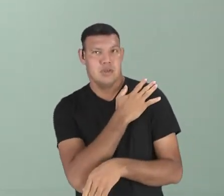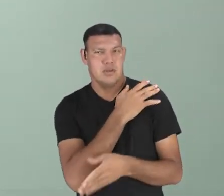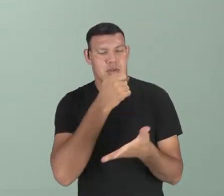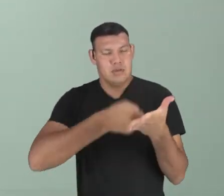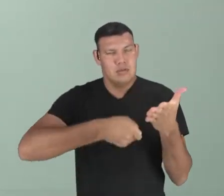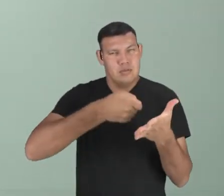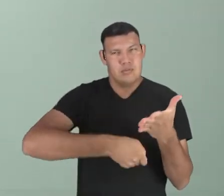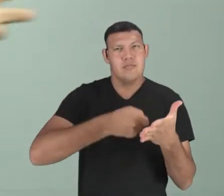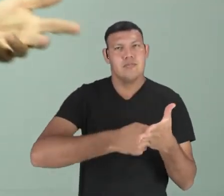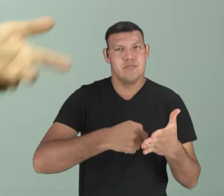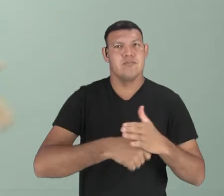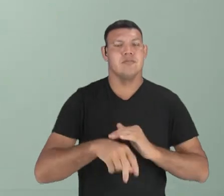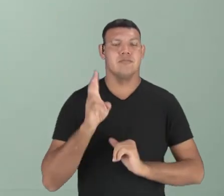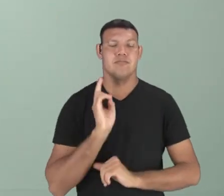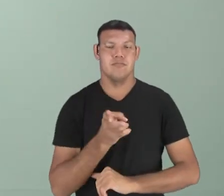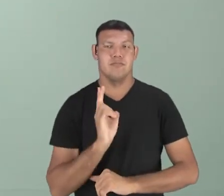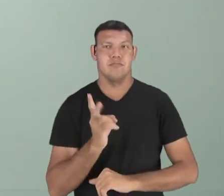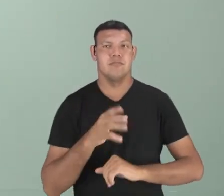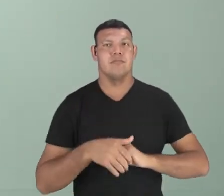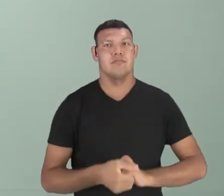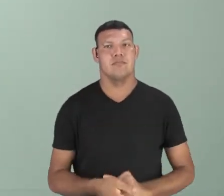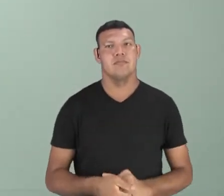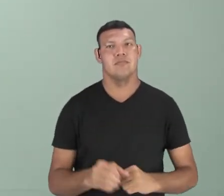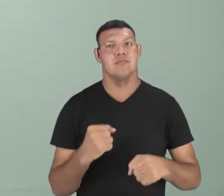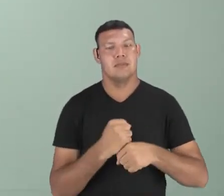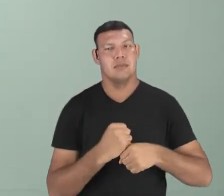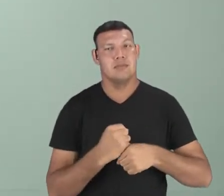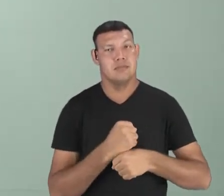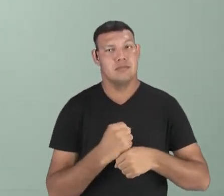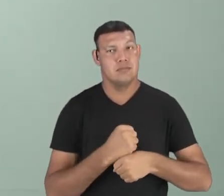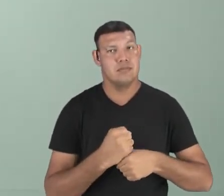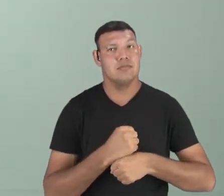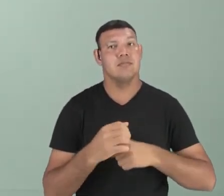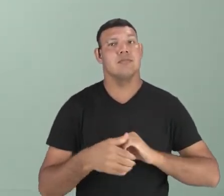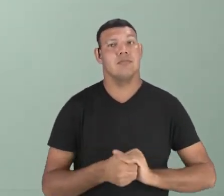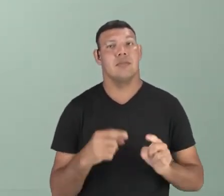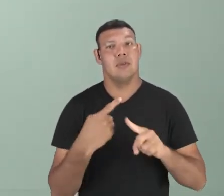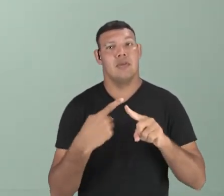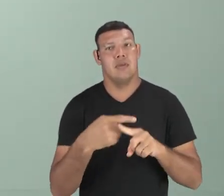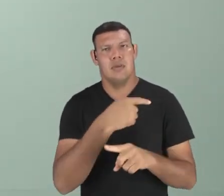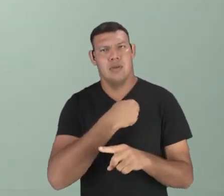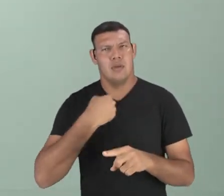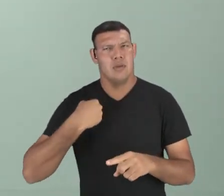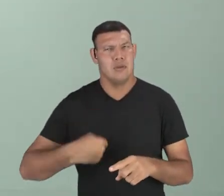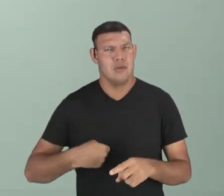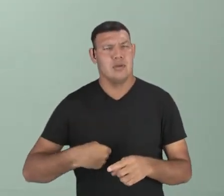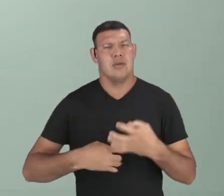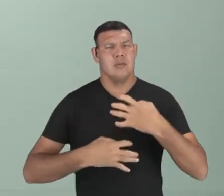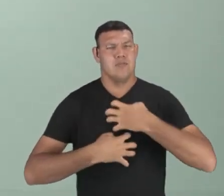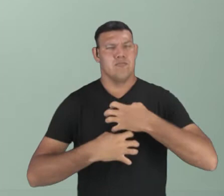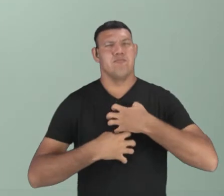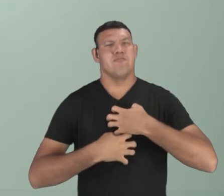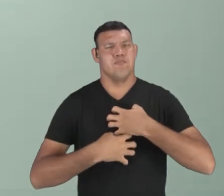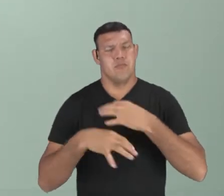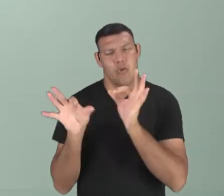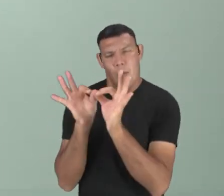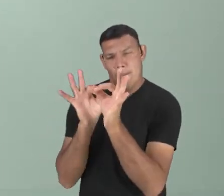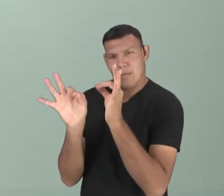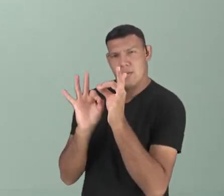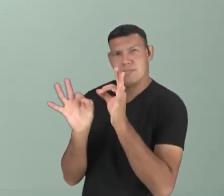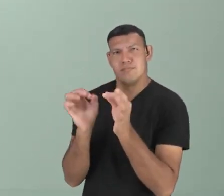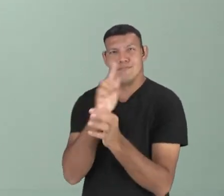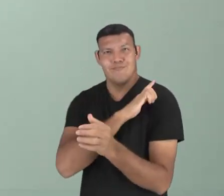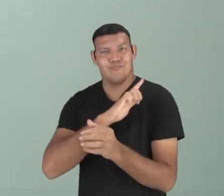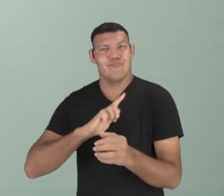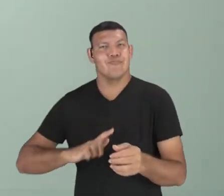está empreendendo nesses últimos anos, até porque a China tudo ela faz de maneira planejada. E como os governos